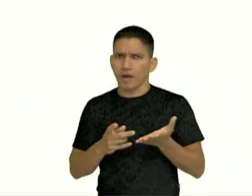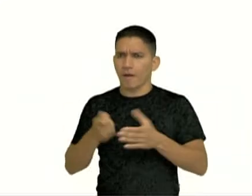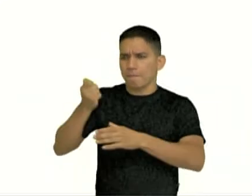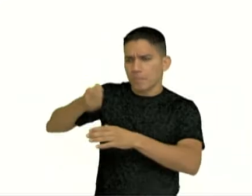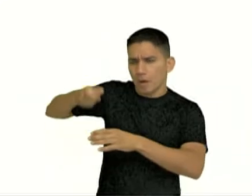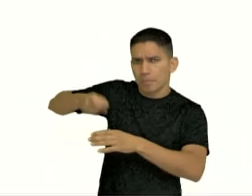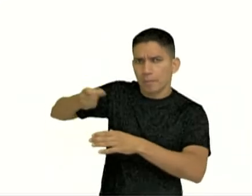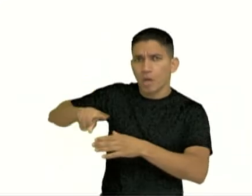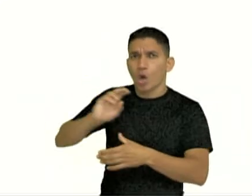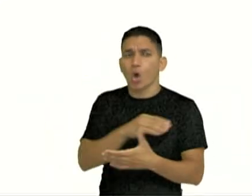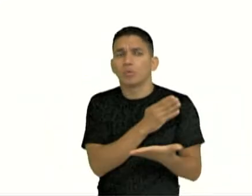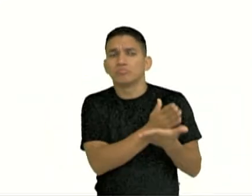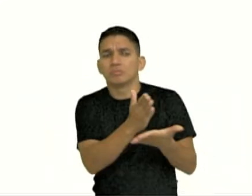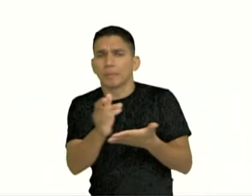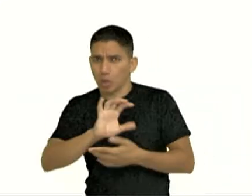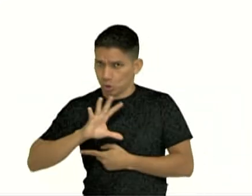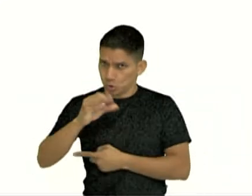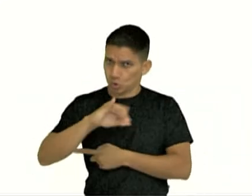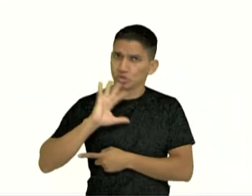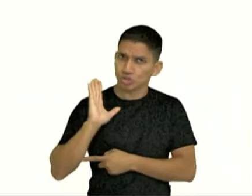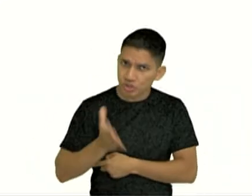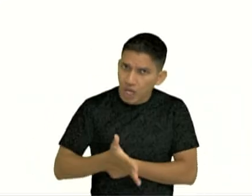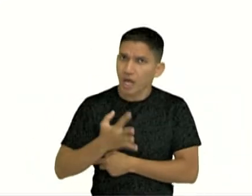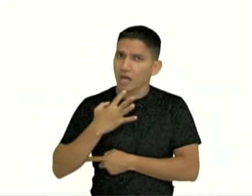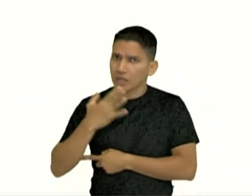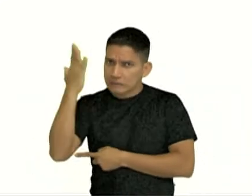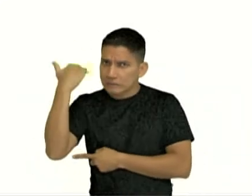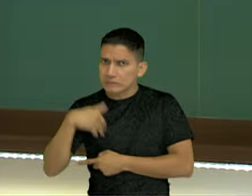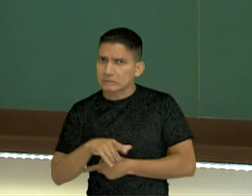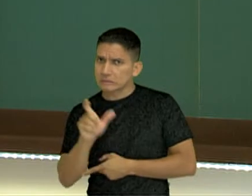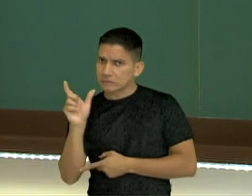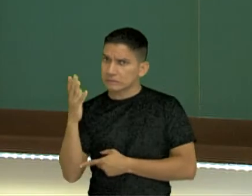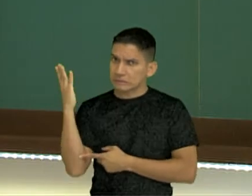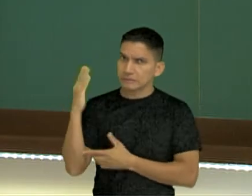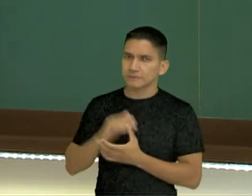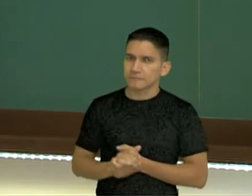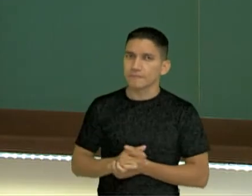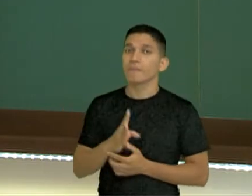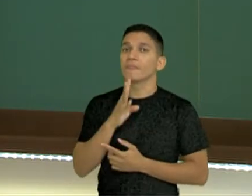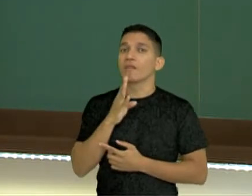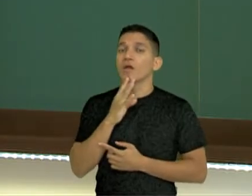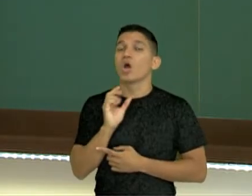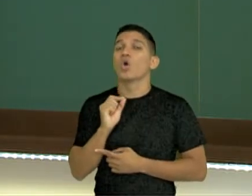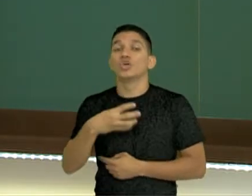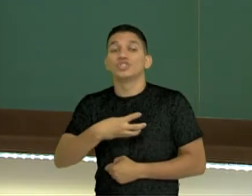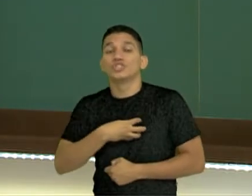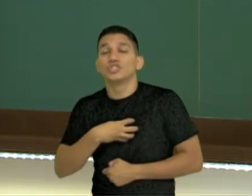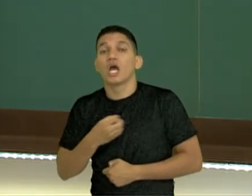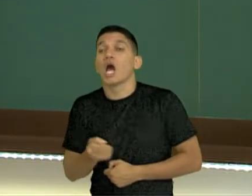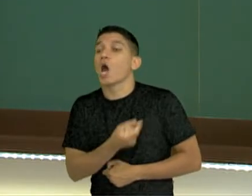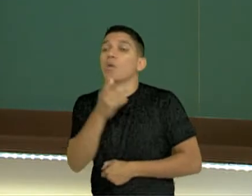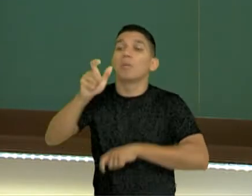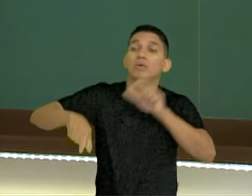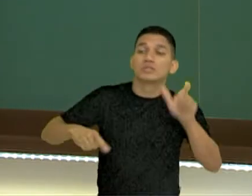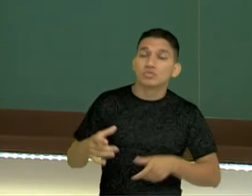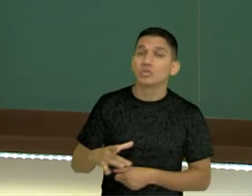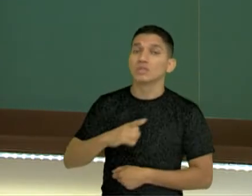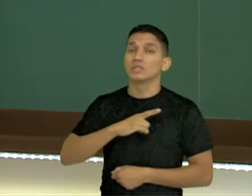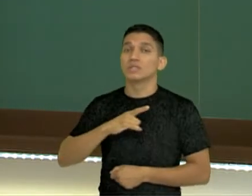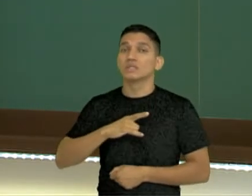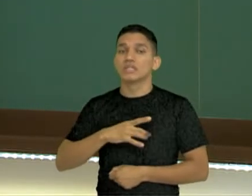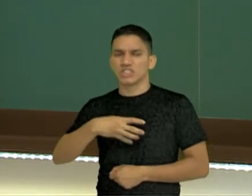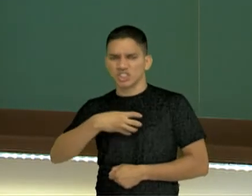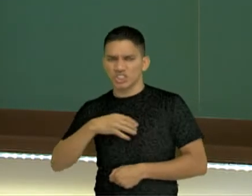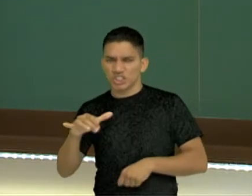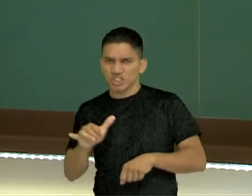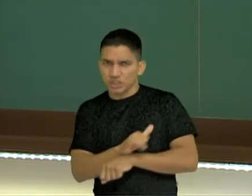já conhecia nessa aula? Você conhece alguém que já teve alguma dessas modalidades de crédito incluída no orçamento?